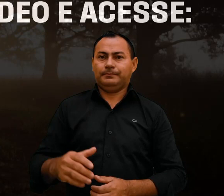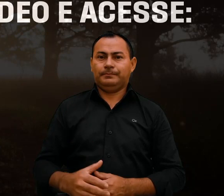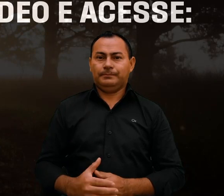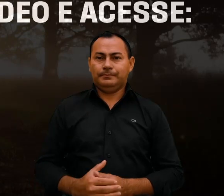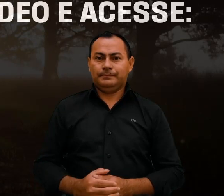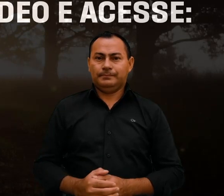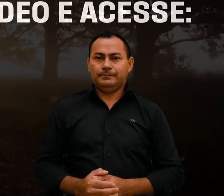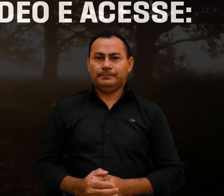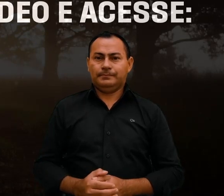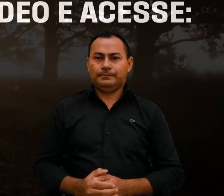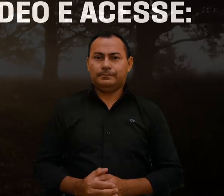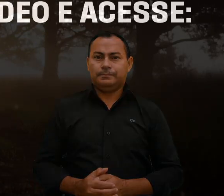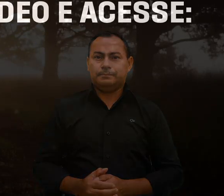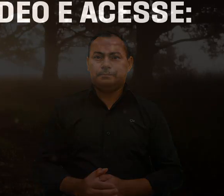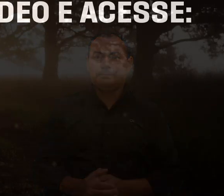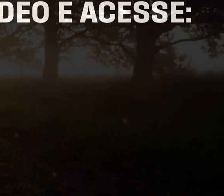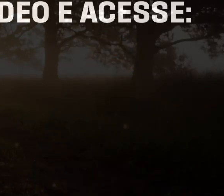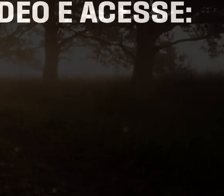palavra